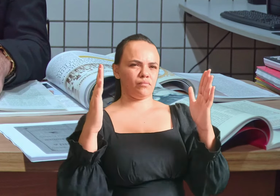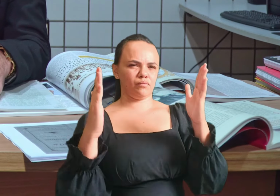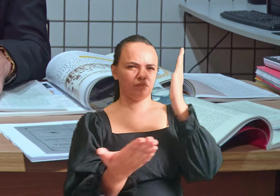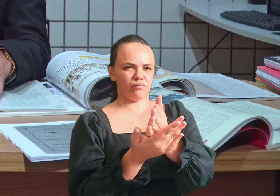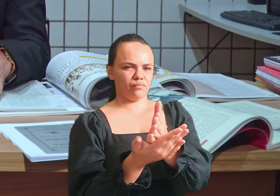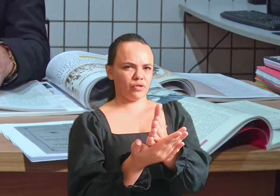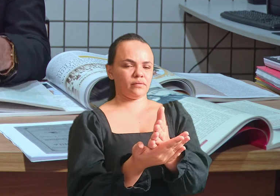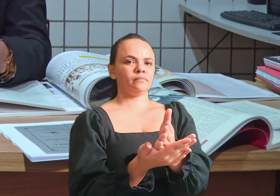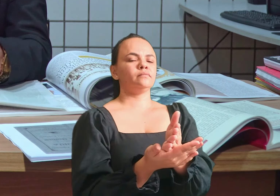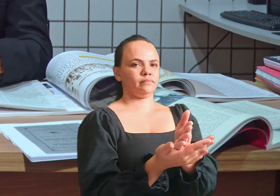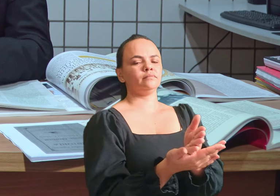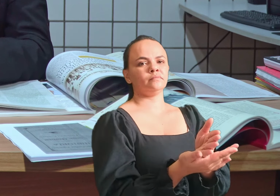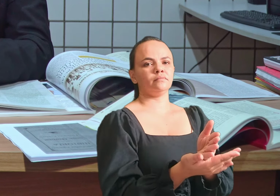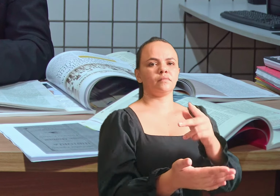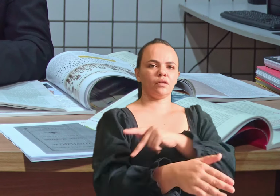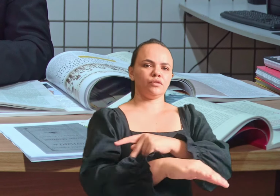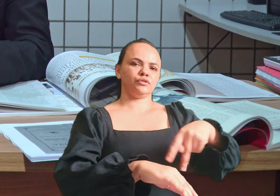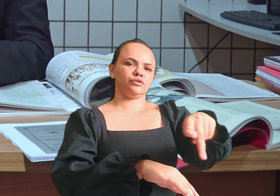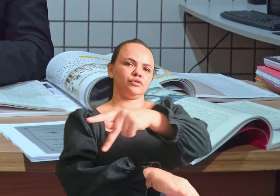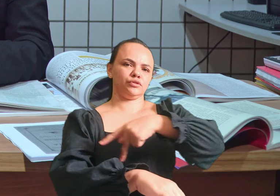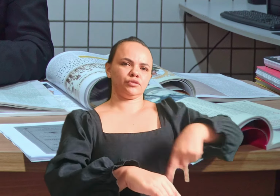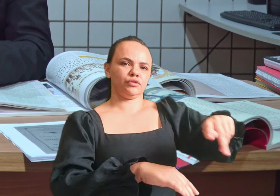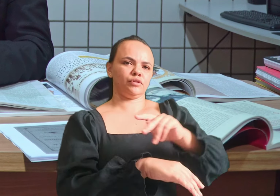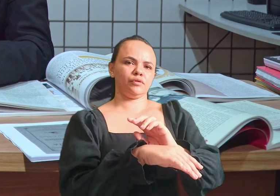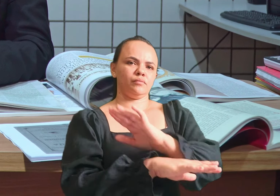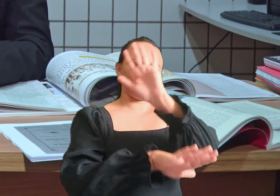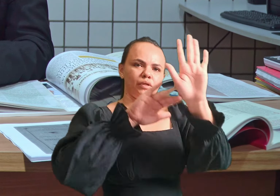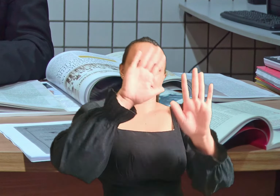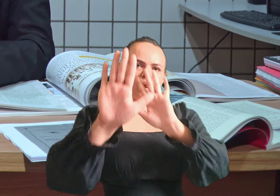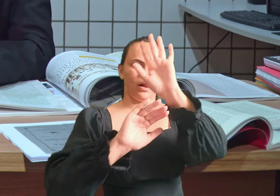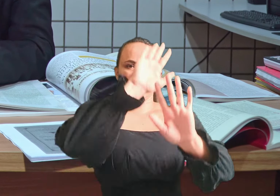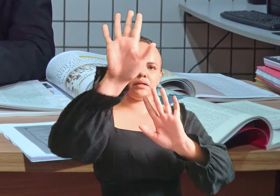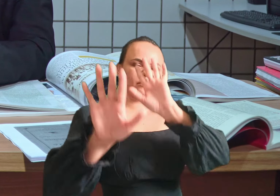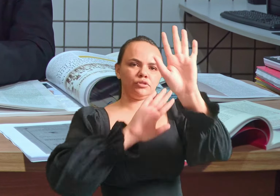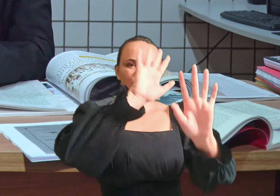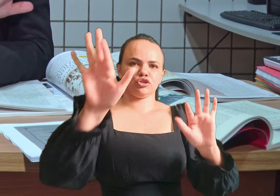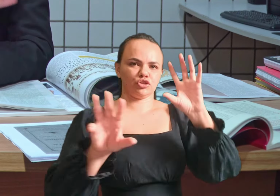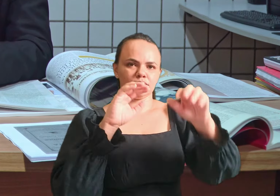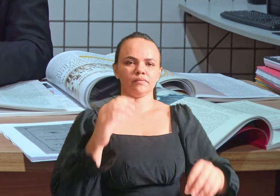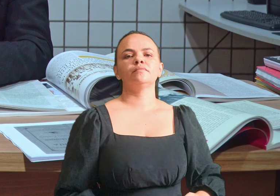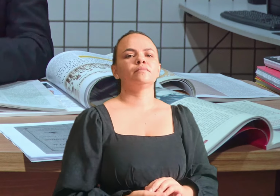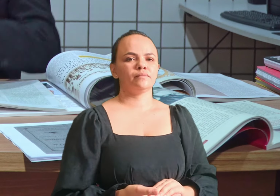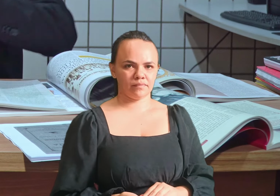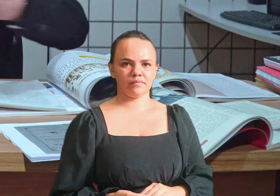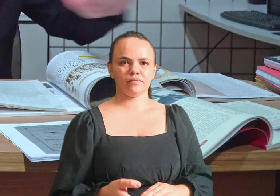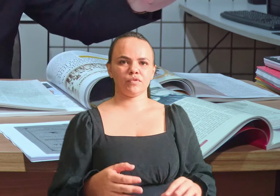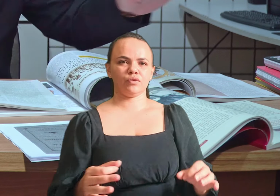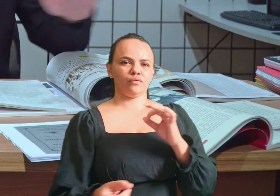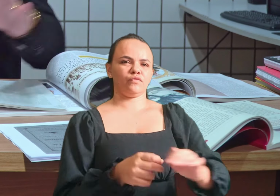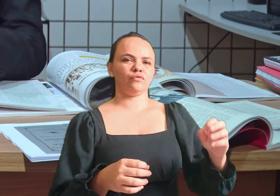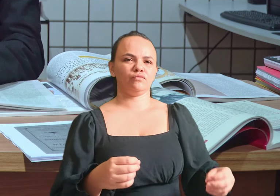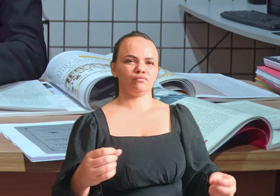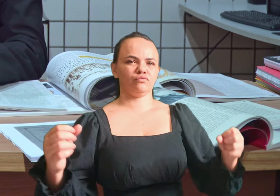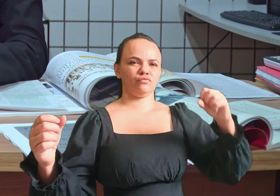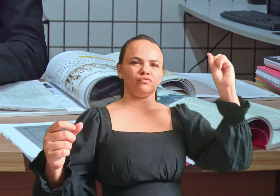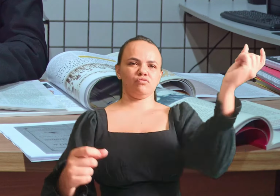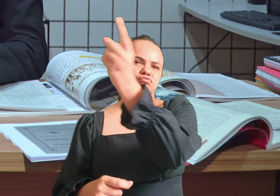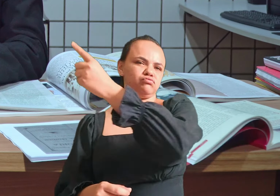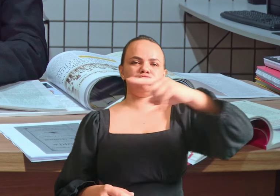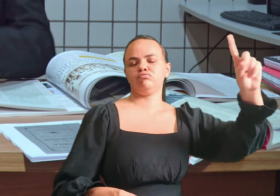Fernandes o busto de Zé Fernandes ficava a girândola e quando ligava Esse telegrama que o fogo corria de um lado para outro todo mundo se